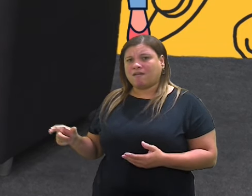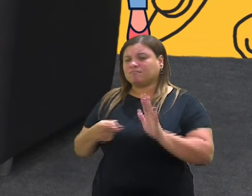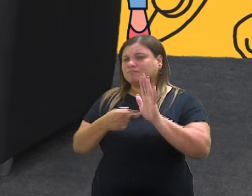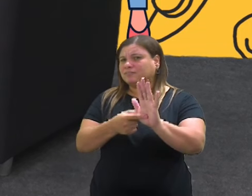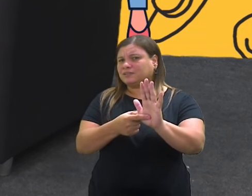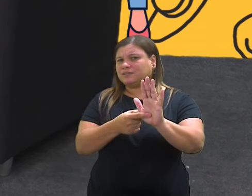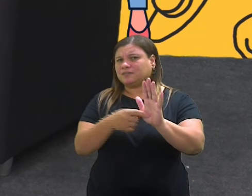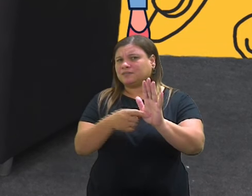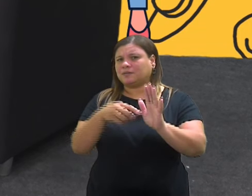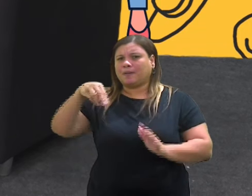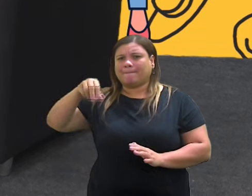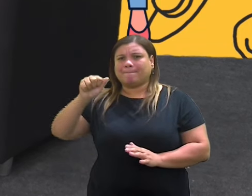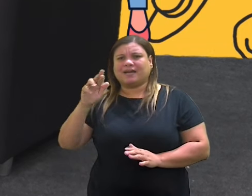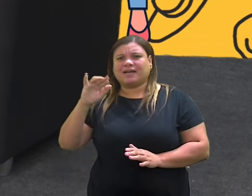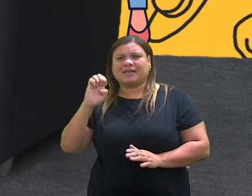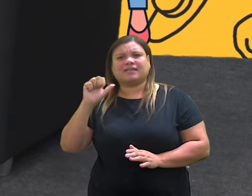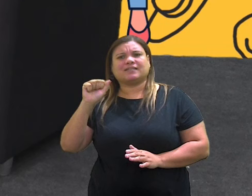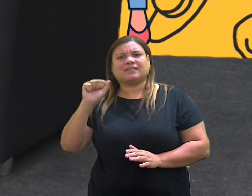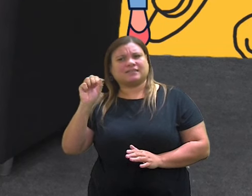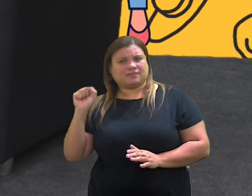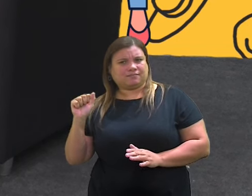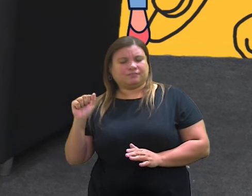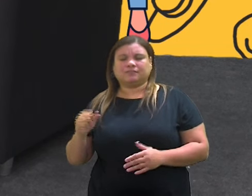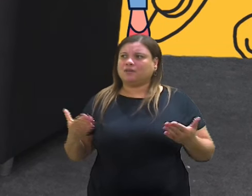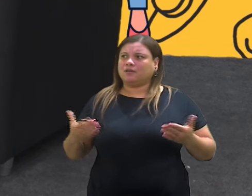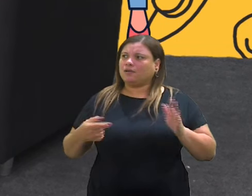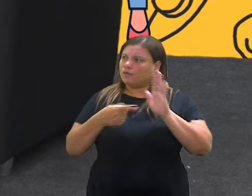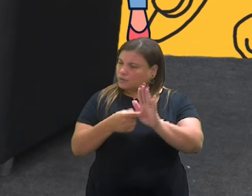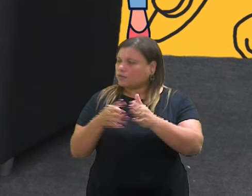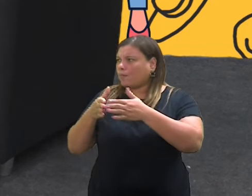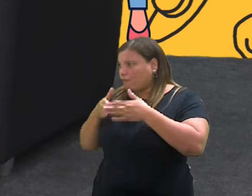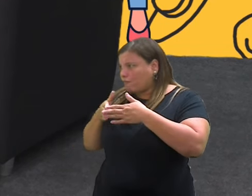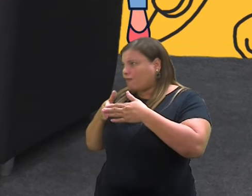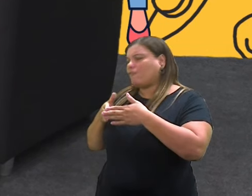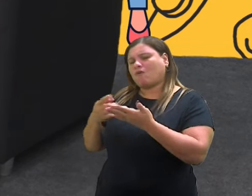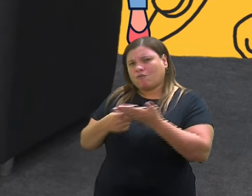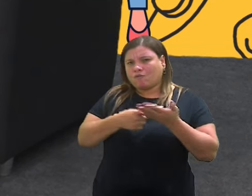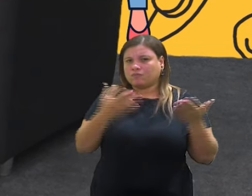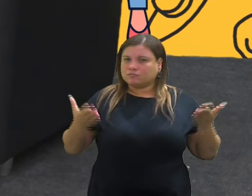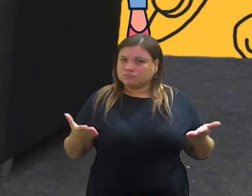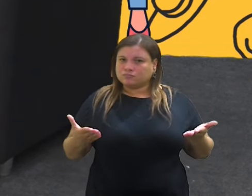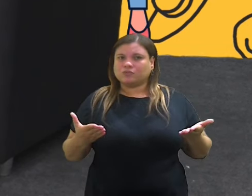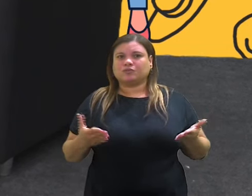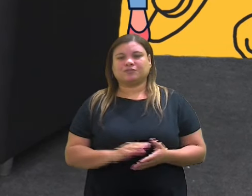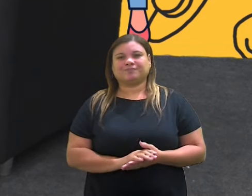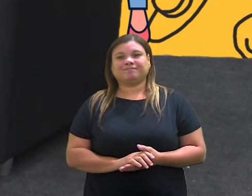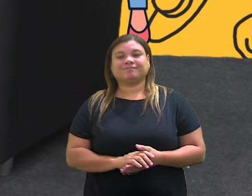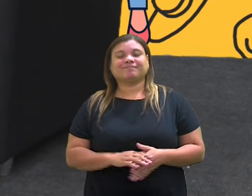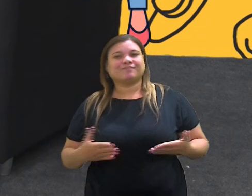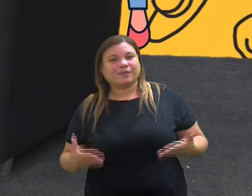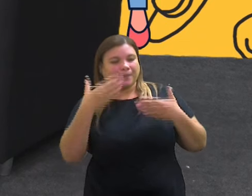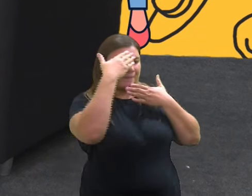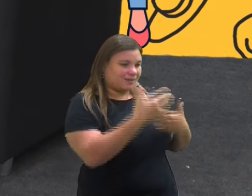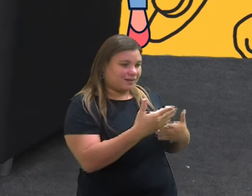Maressa Tarbota. Pode se apresentar? Obrigada, Luiz. Eu sou